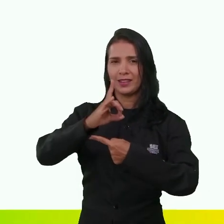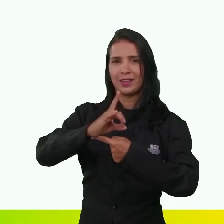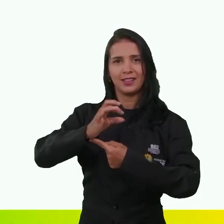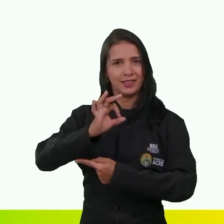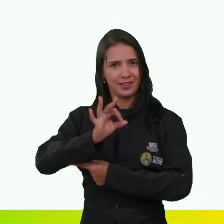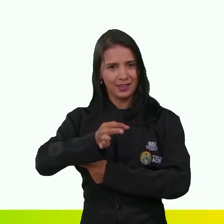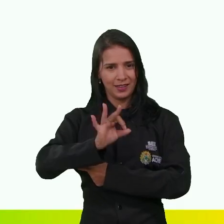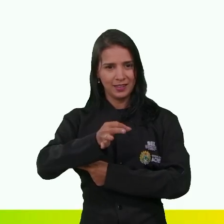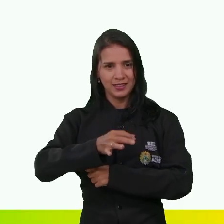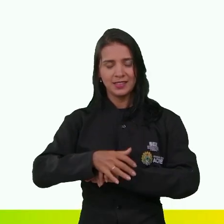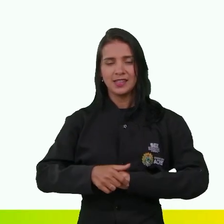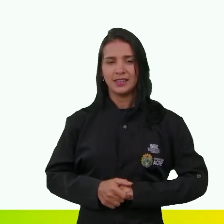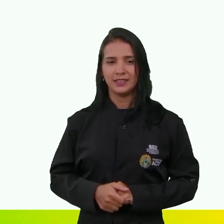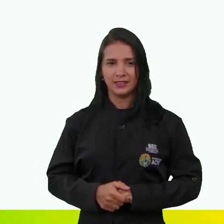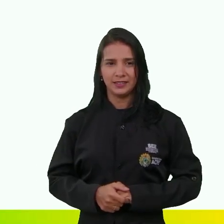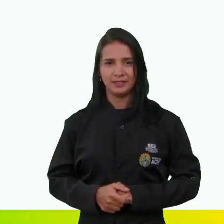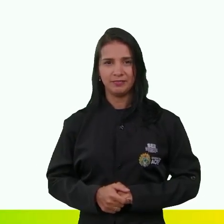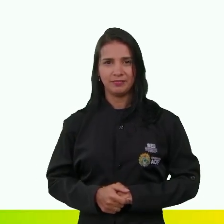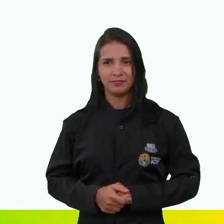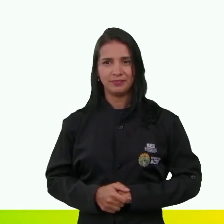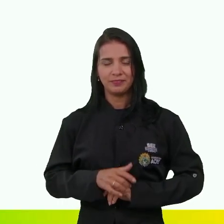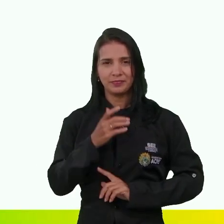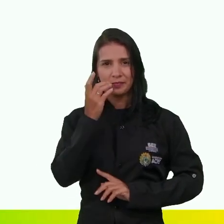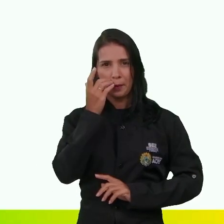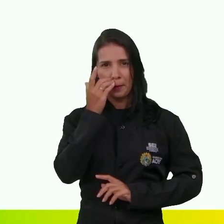com a letra D.